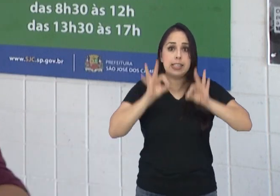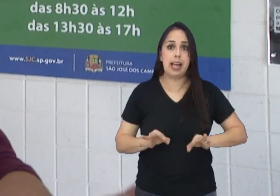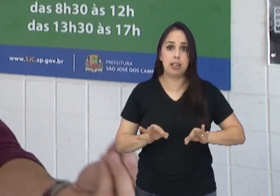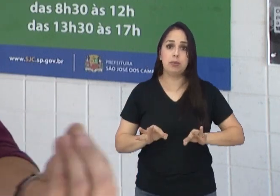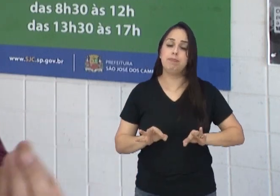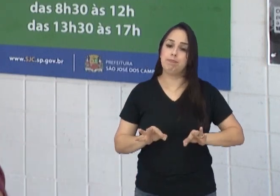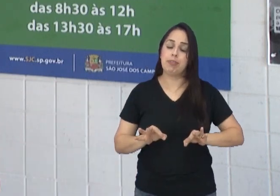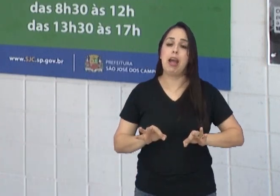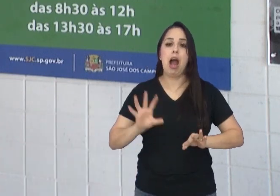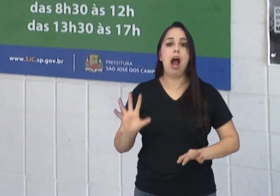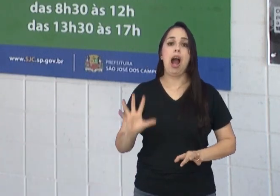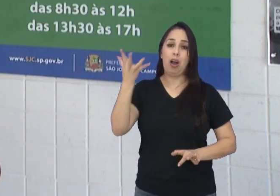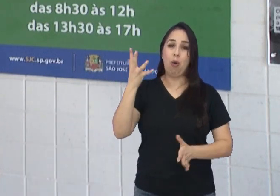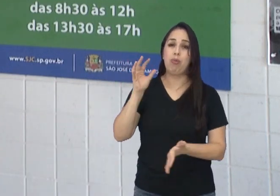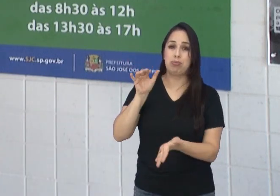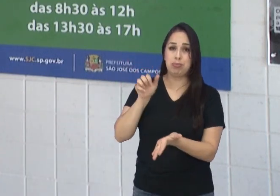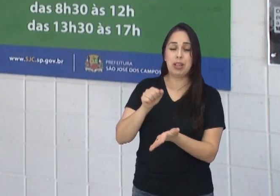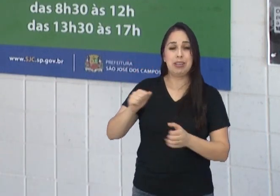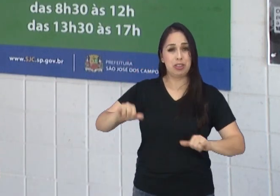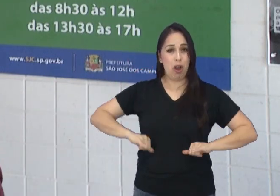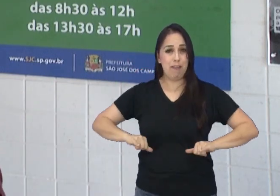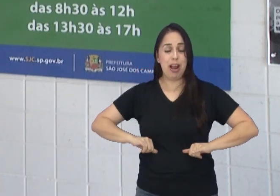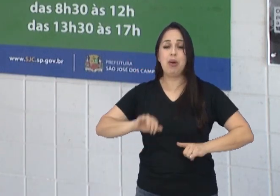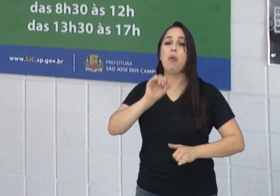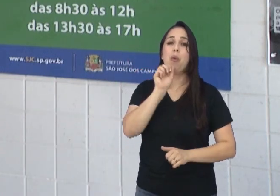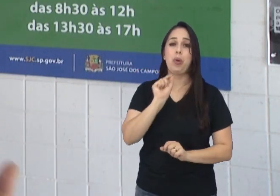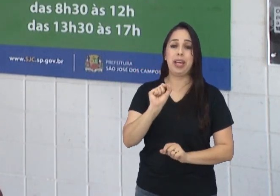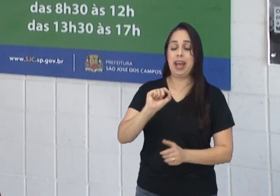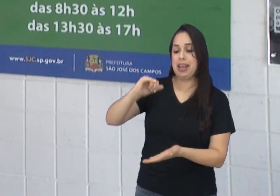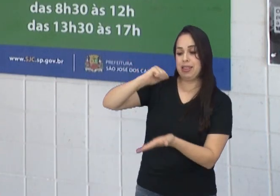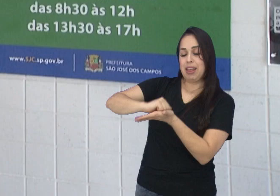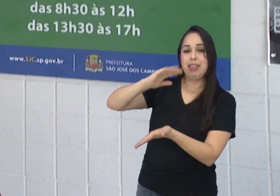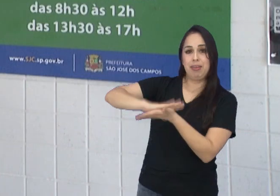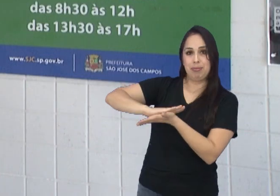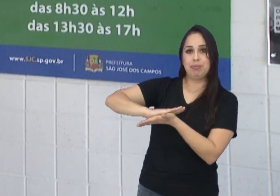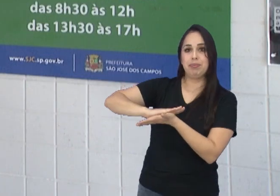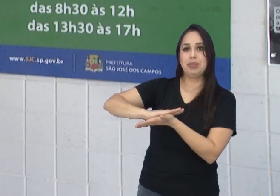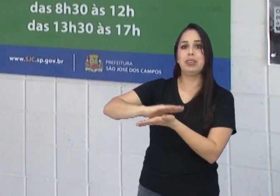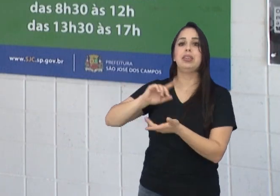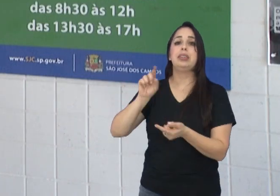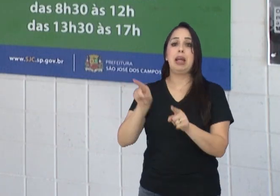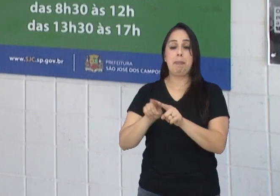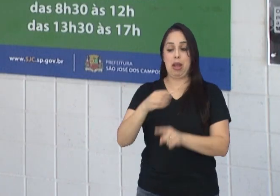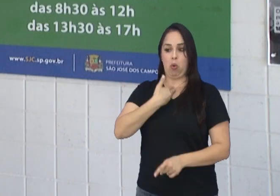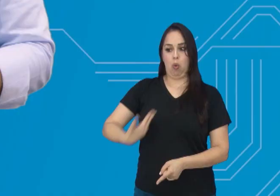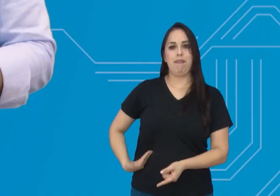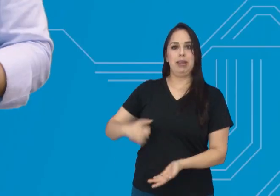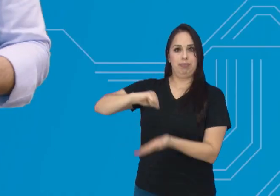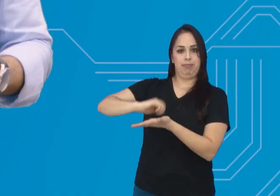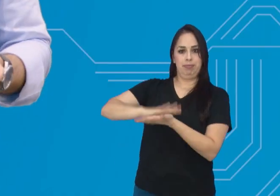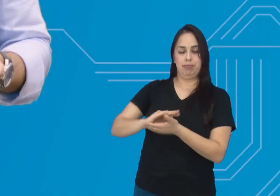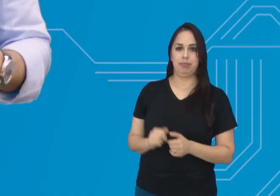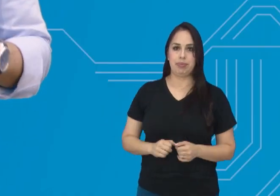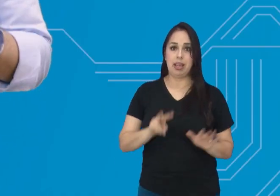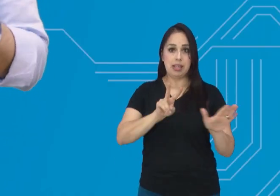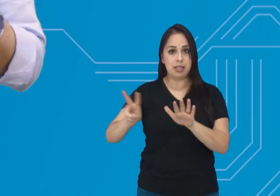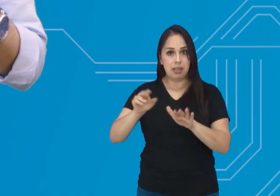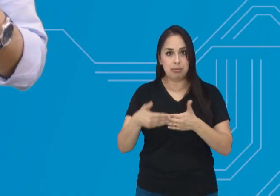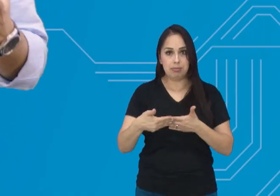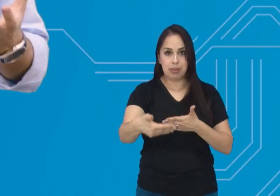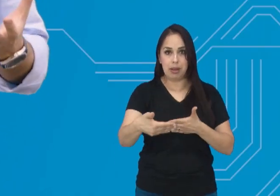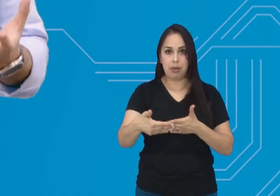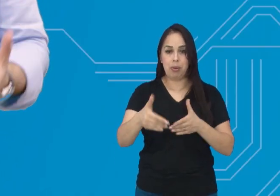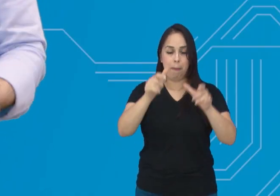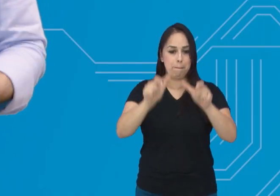certo, ele pode sofrer sanções através de multa, através do governo do estado. Nesta semana, um bairro